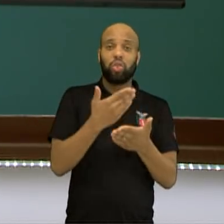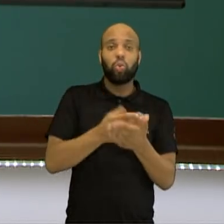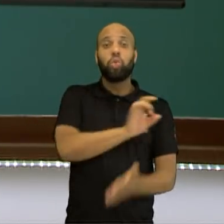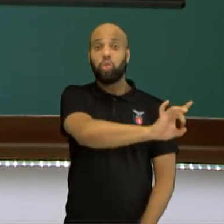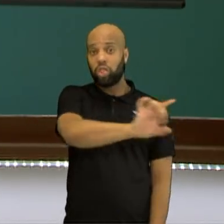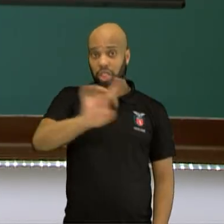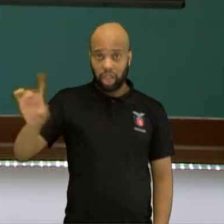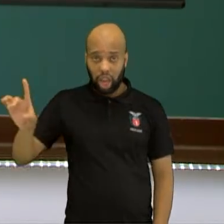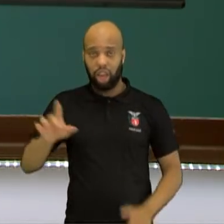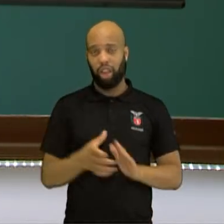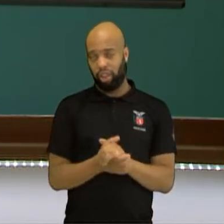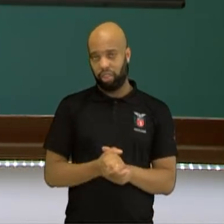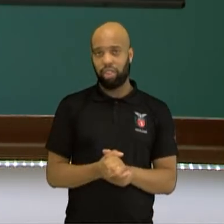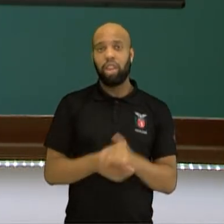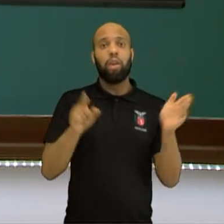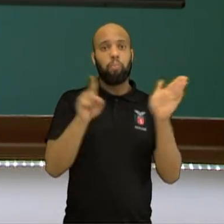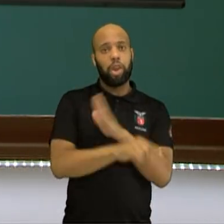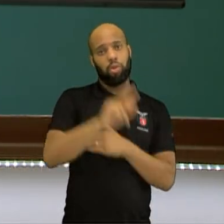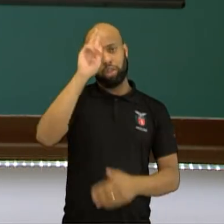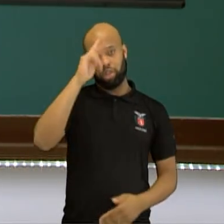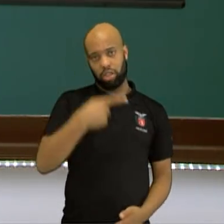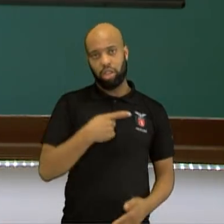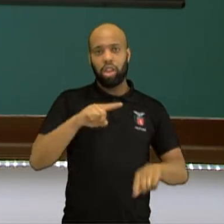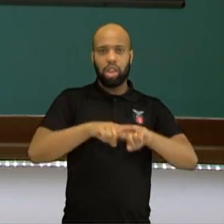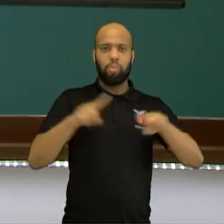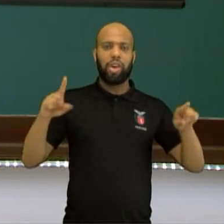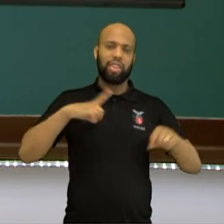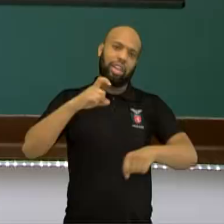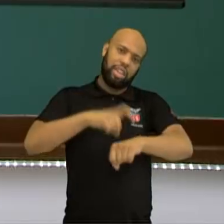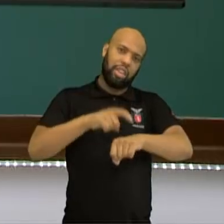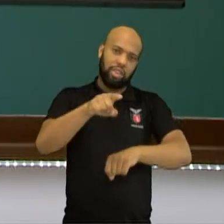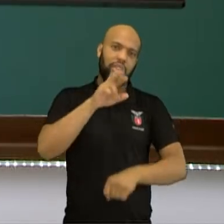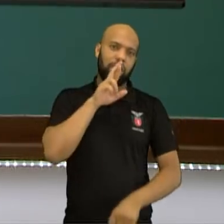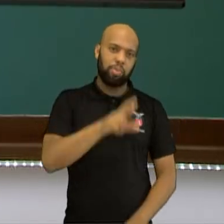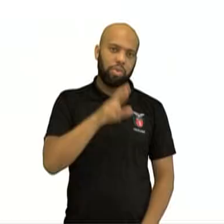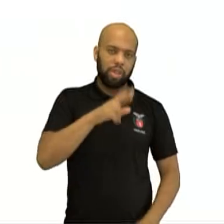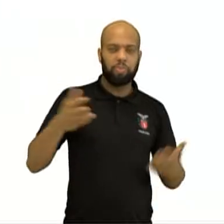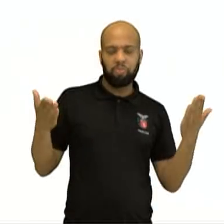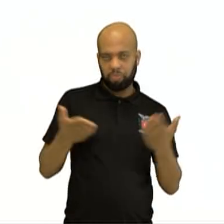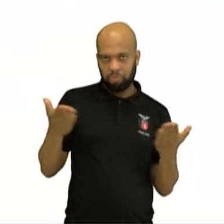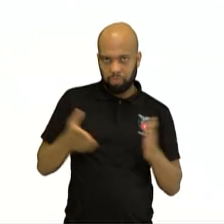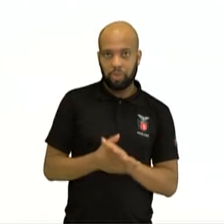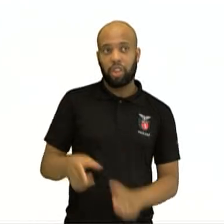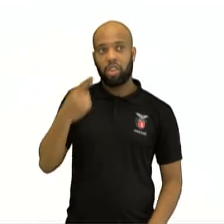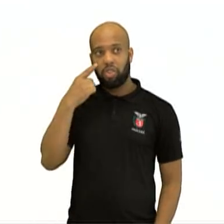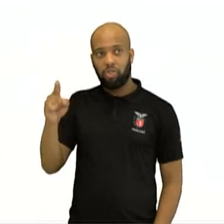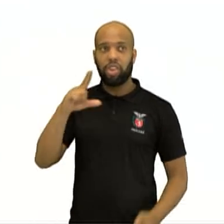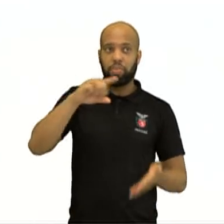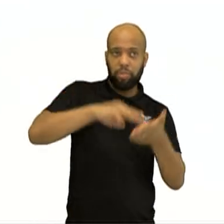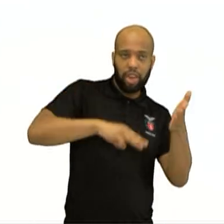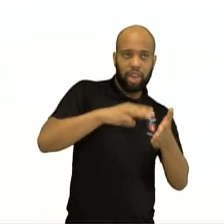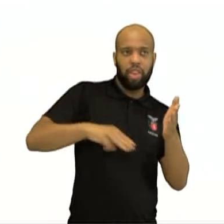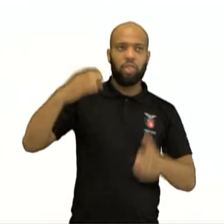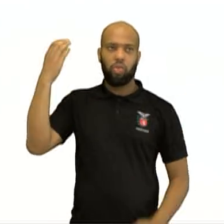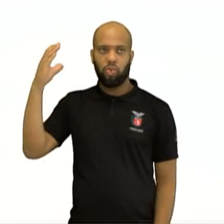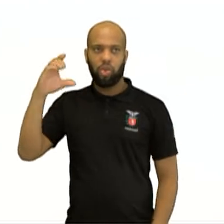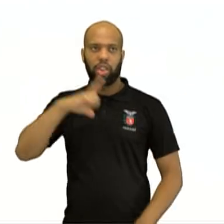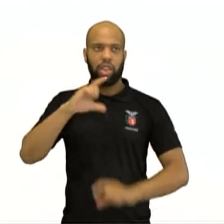de vocês. É uma questão pessoal, mas eu vou deixar um tempinho para você responder. Vejam aqui, o método